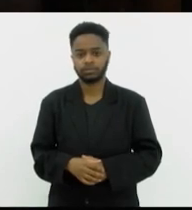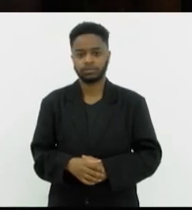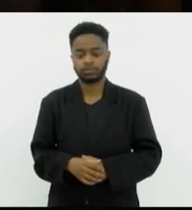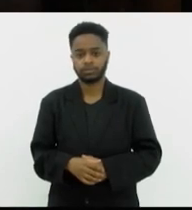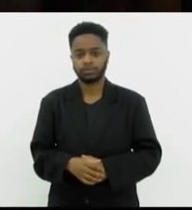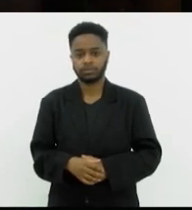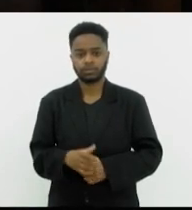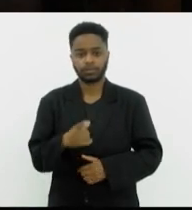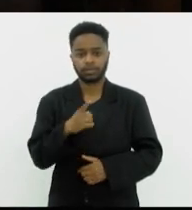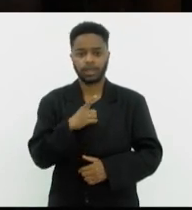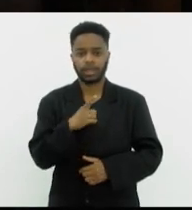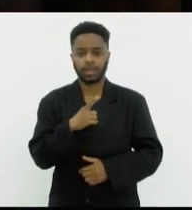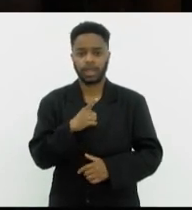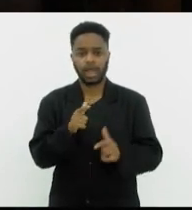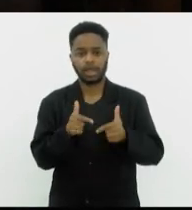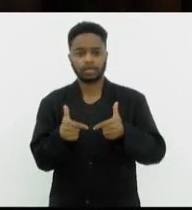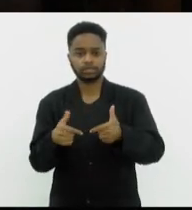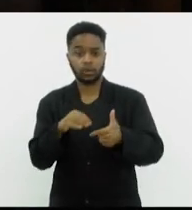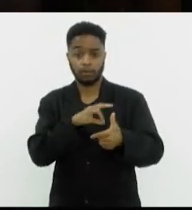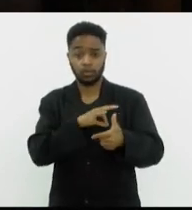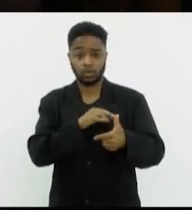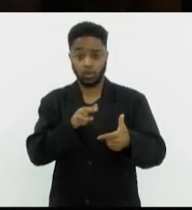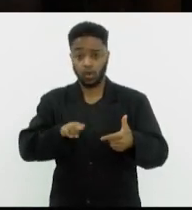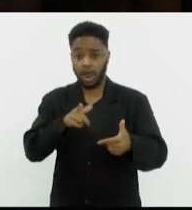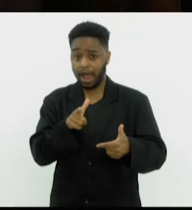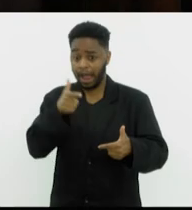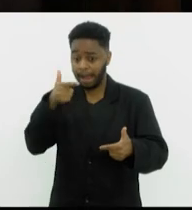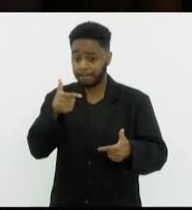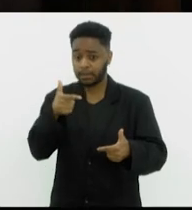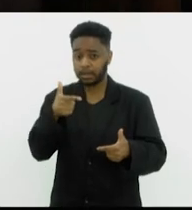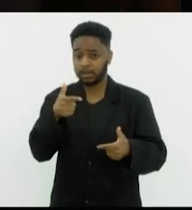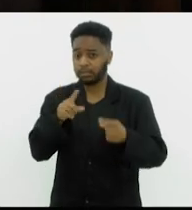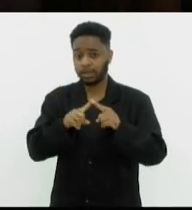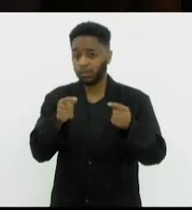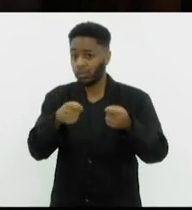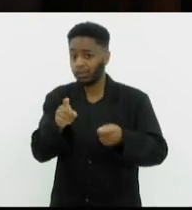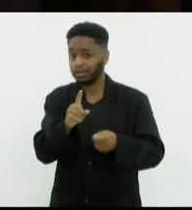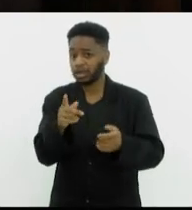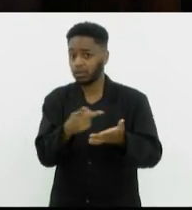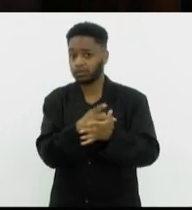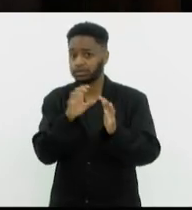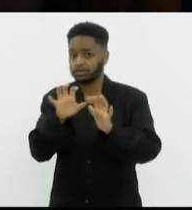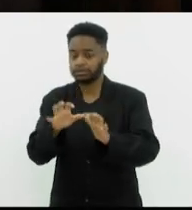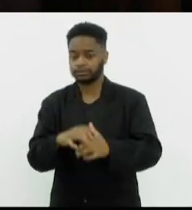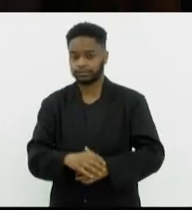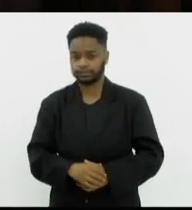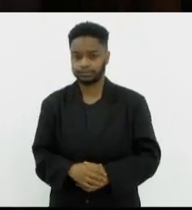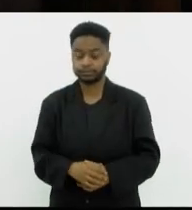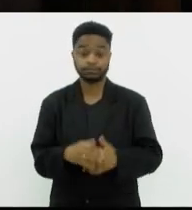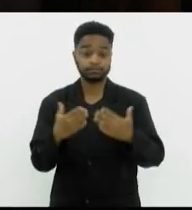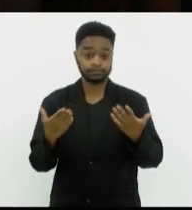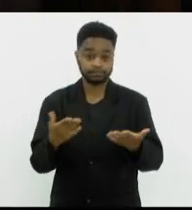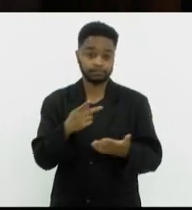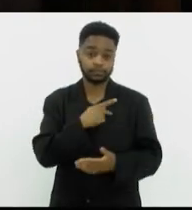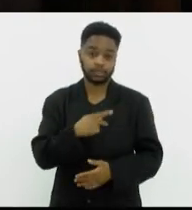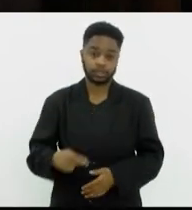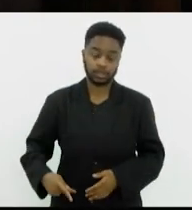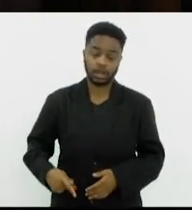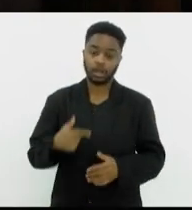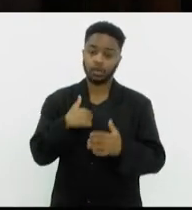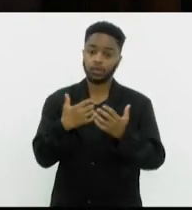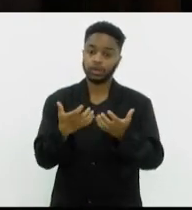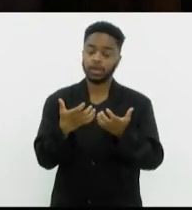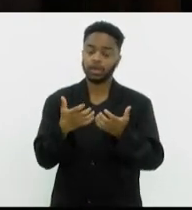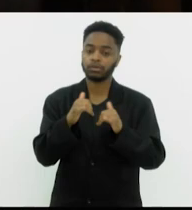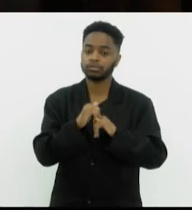com uma força policial armada ali totalmente desnecessária, né? Então, presidente, queria deixar aqui